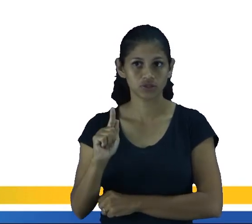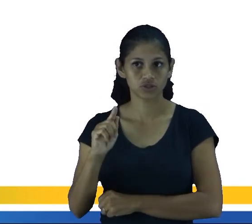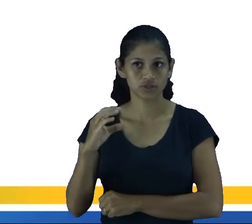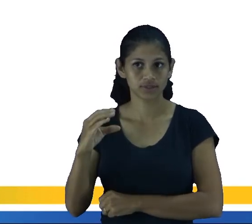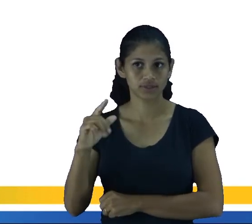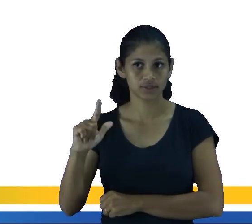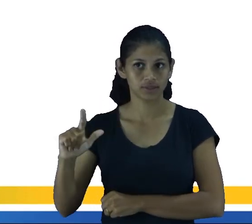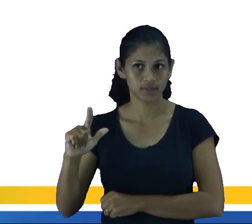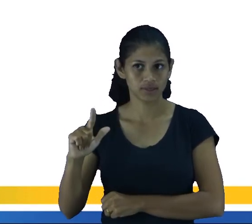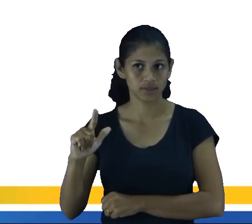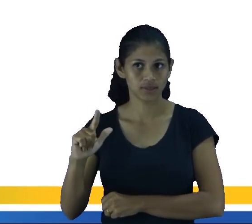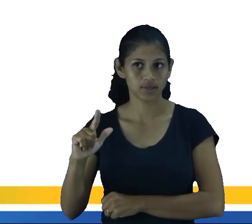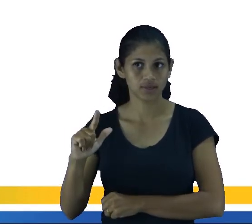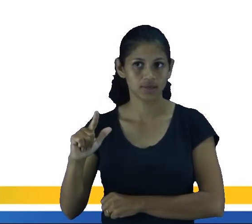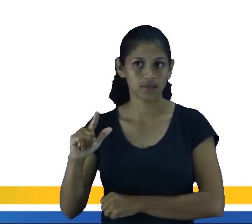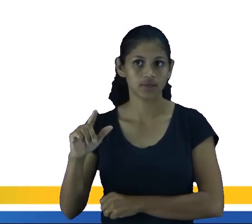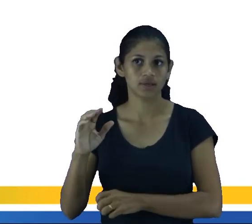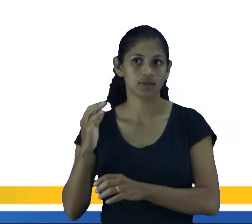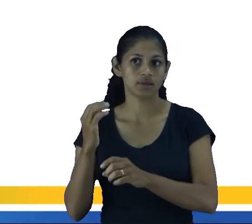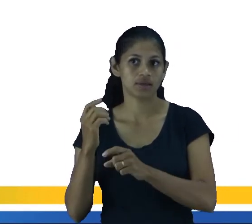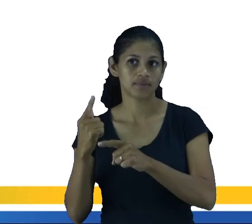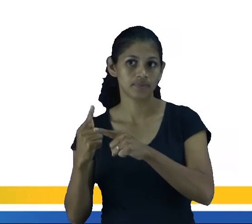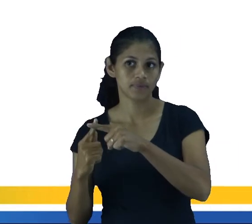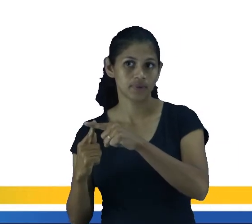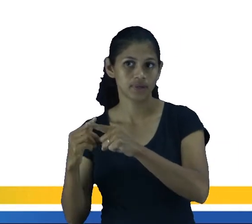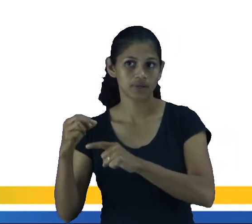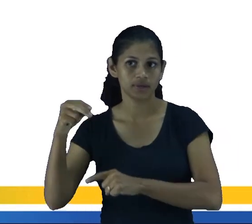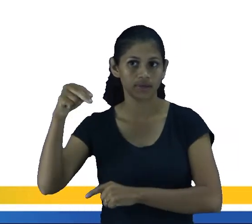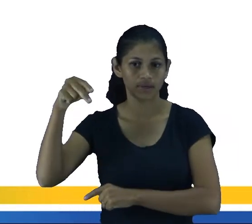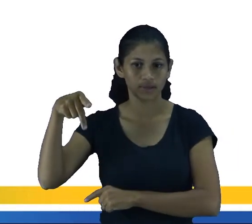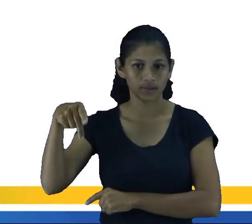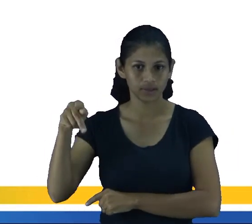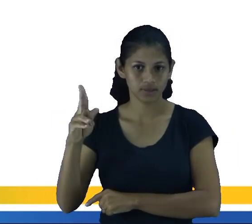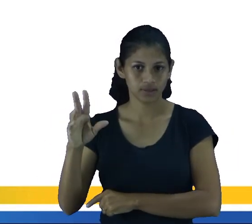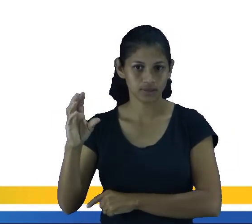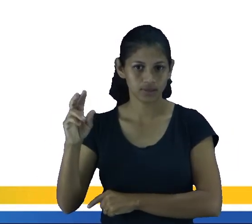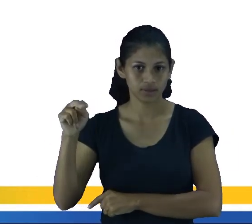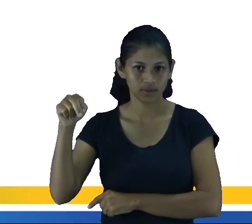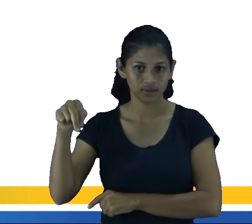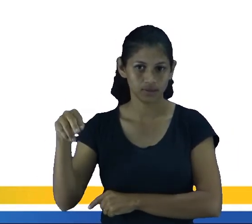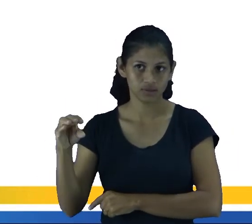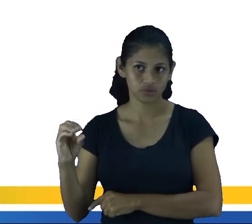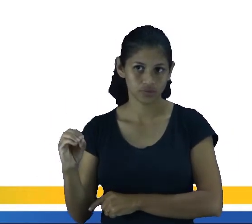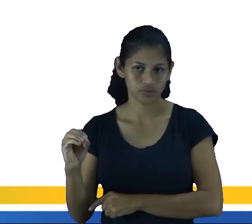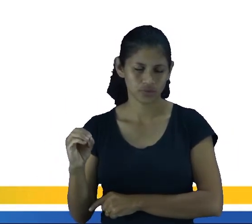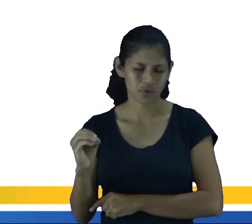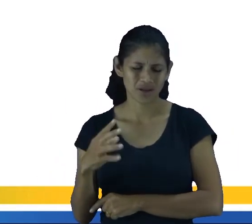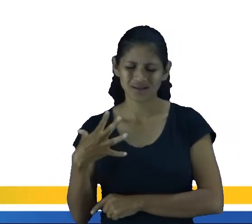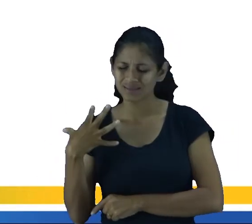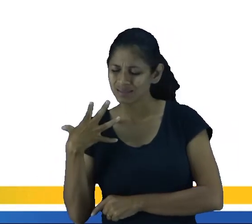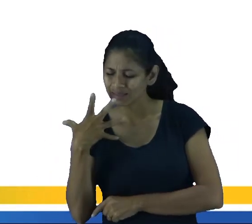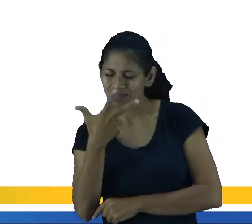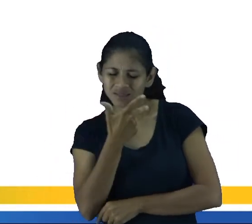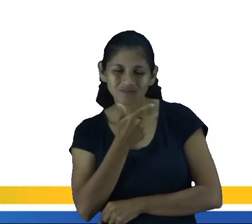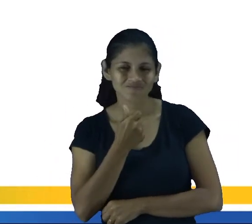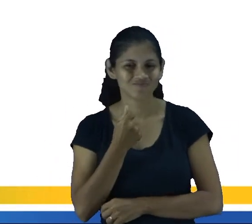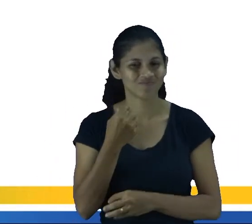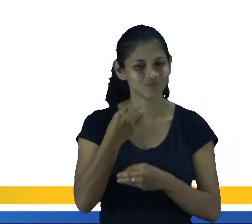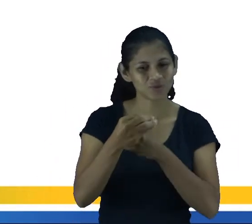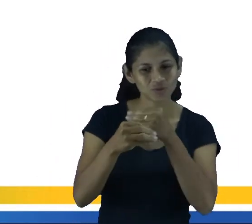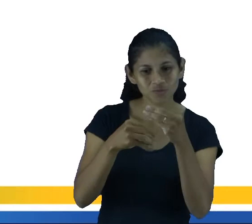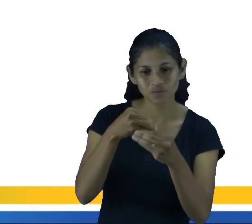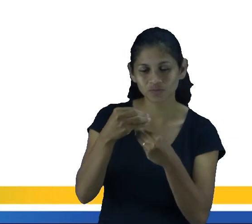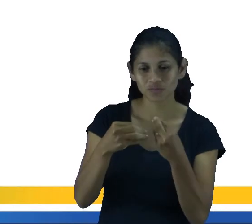e o nitrato de potássio. Gente, essa daqui é uma das reações mais lindas da química, na minha opinião, né?